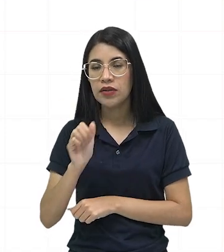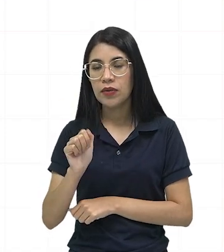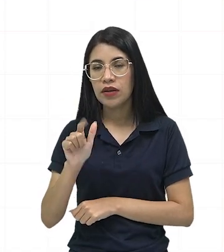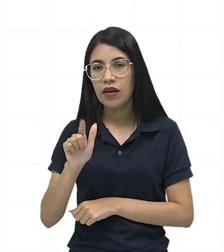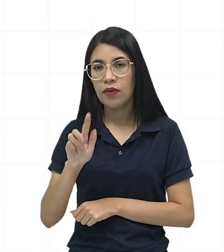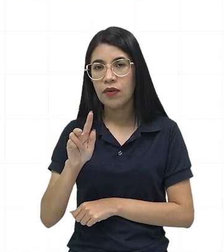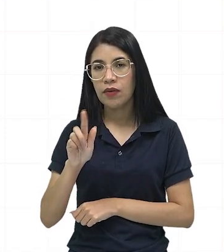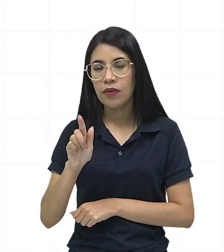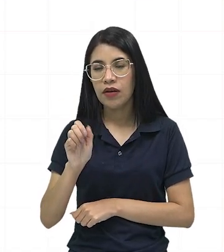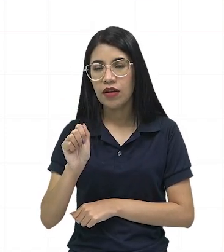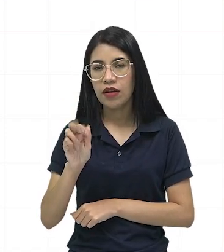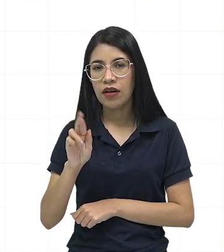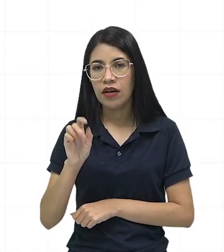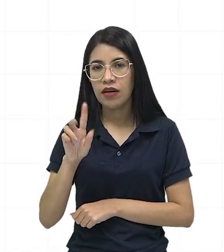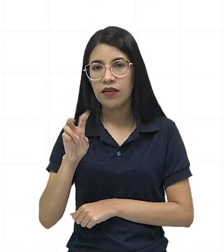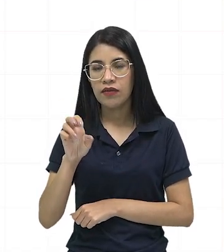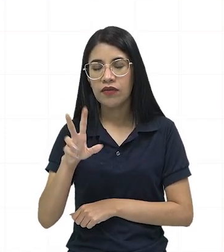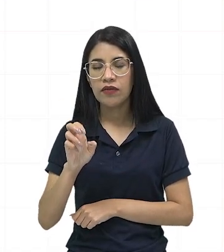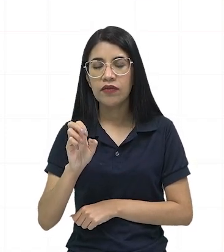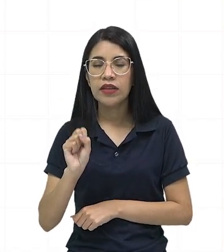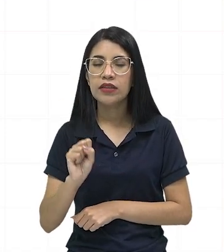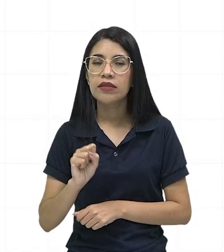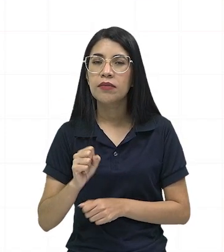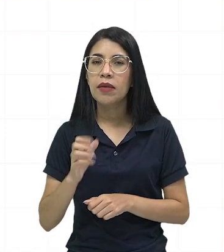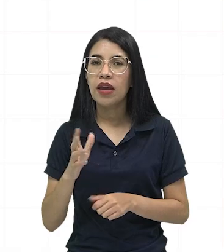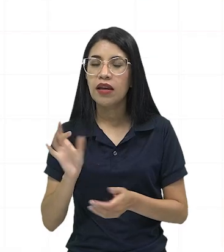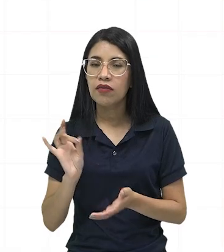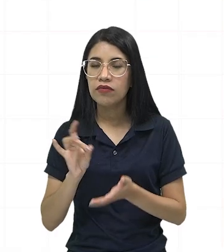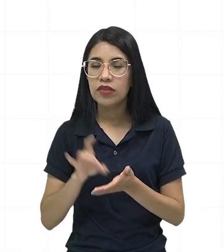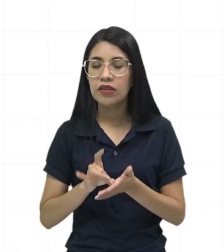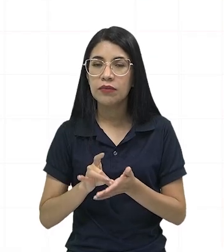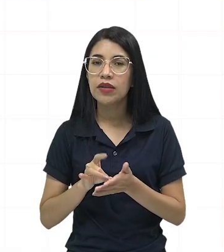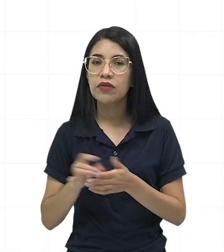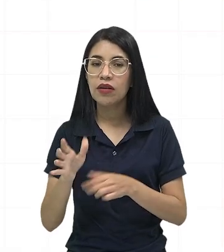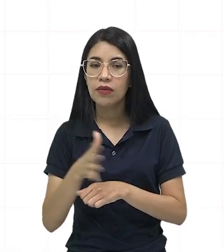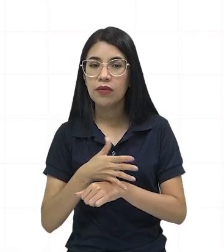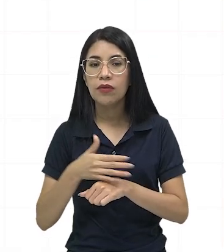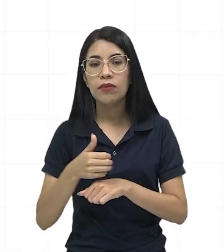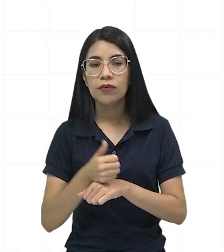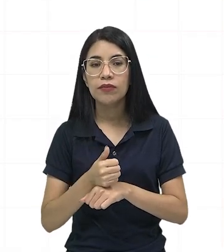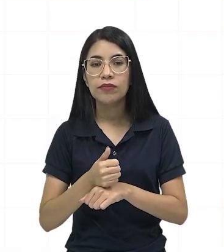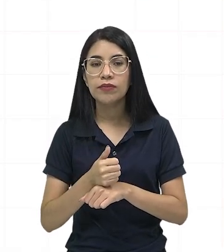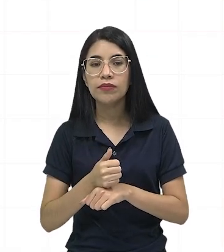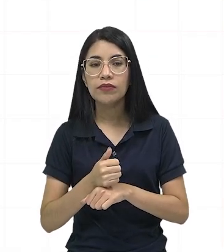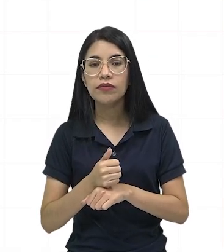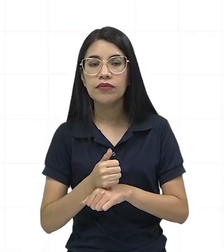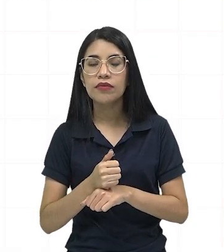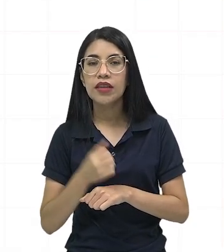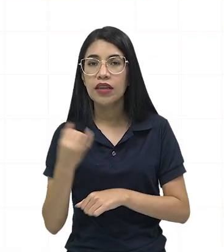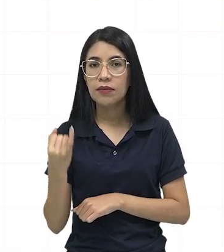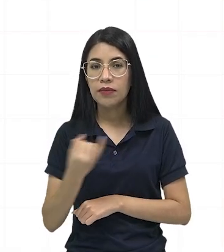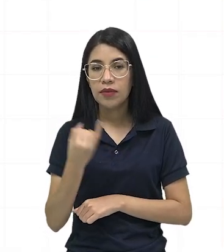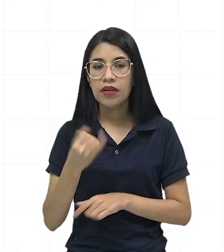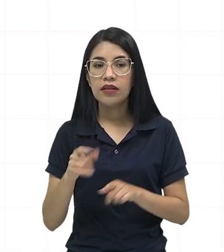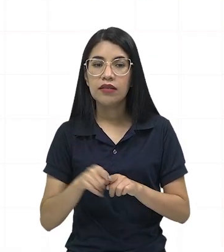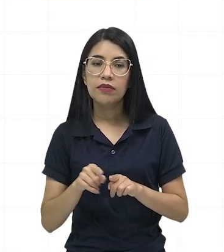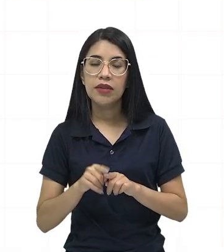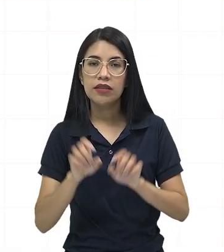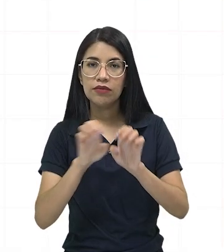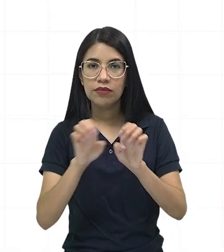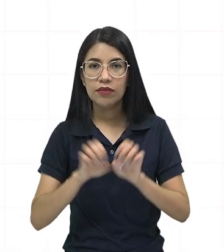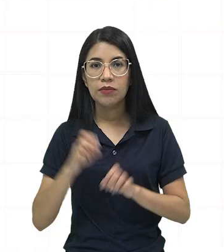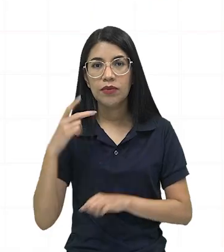a importância da colônia na estrutura política e administrativa do Império